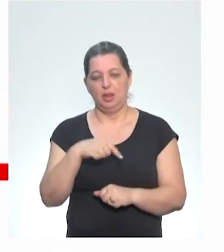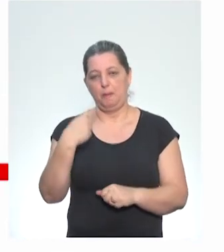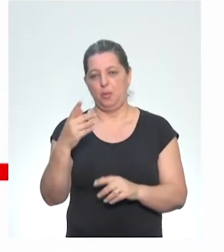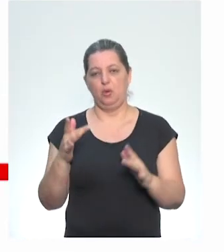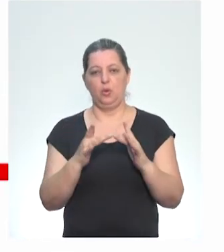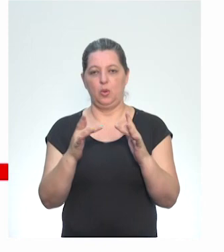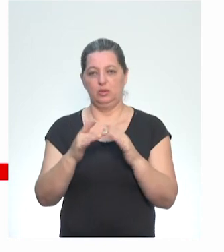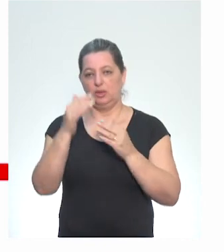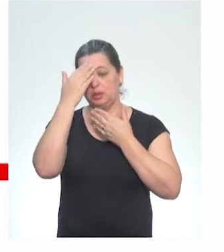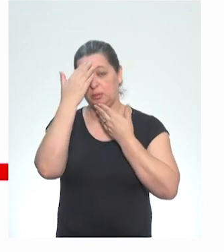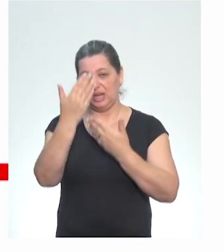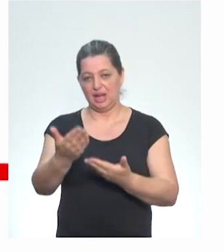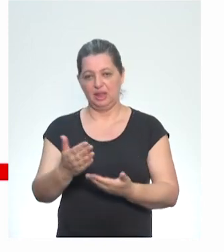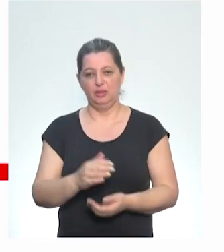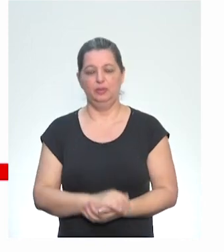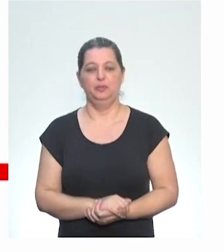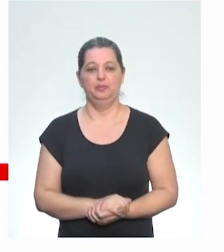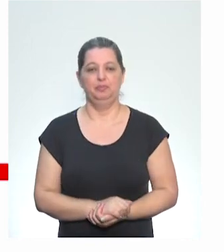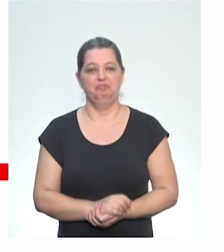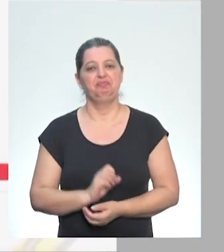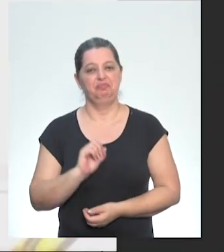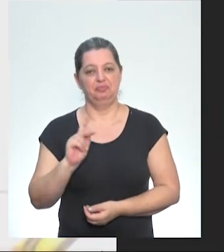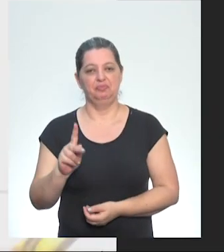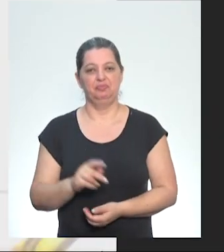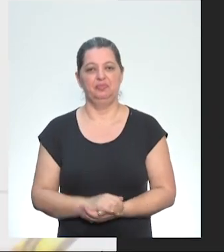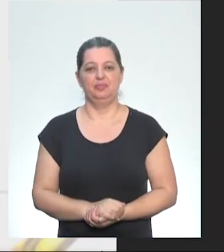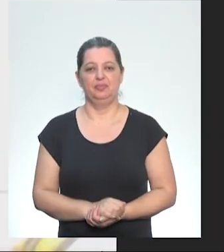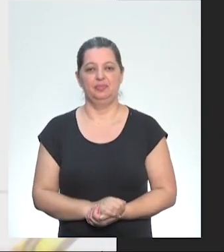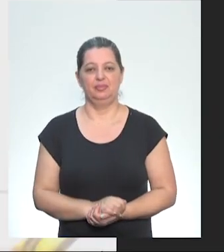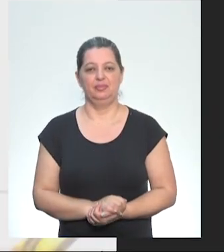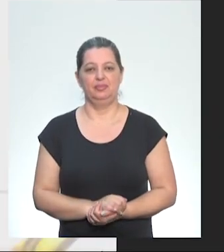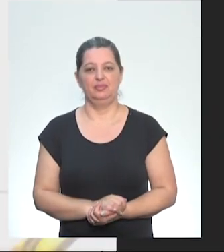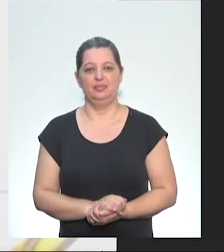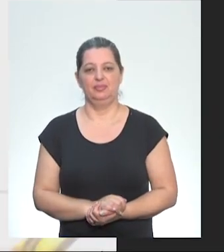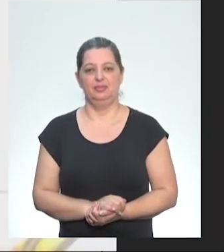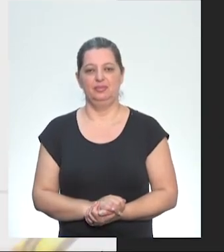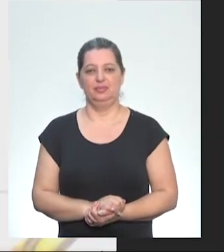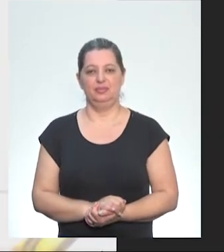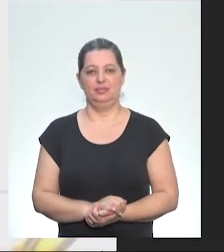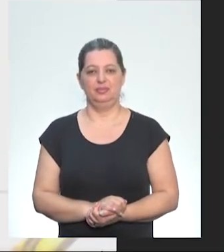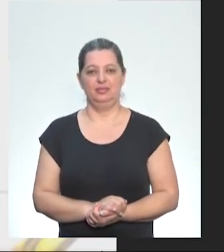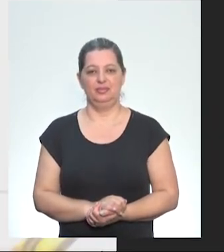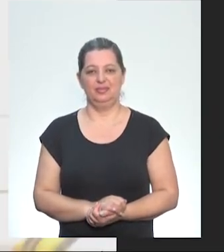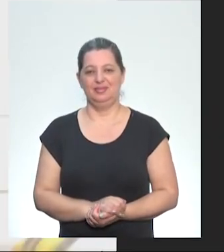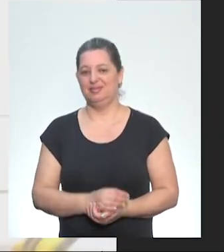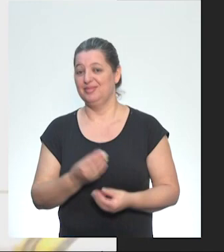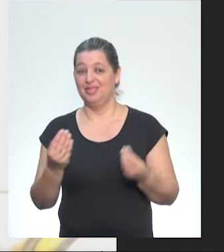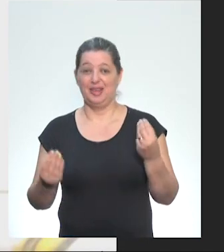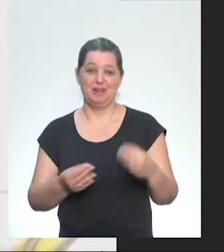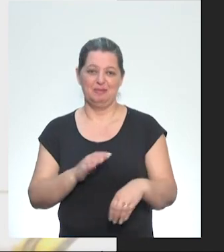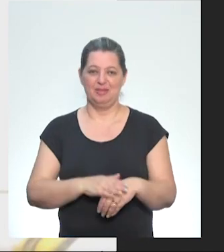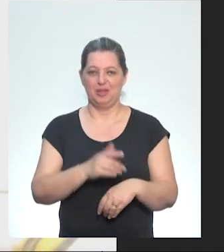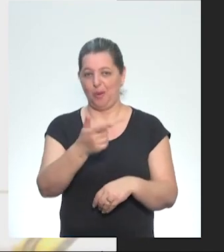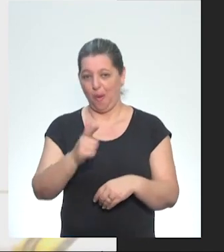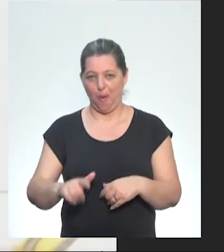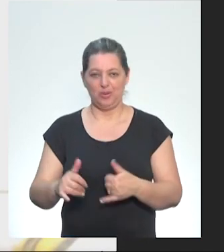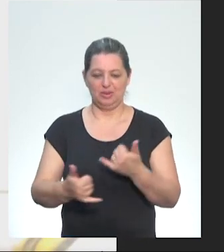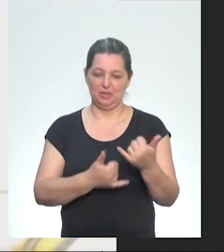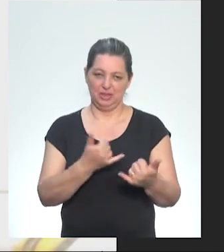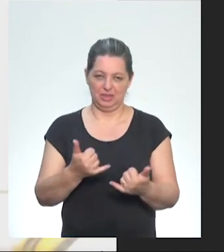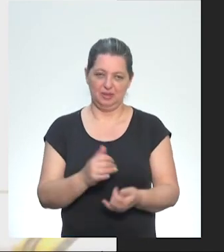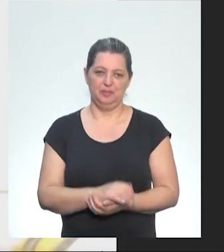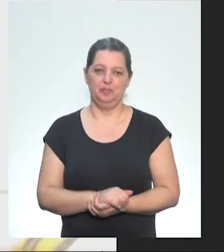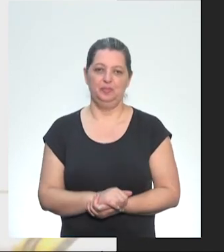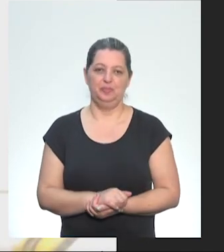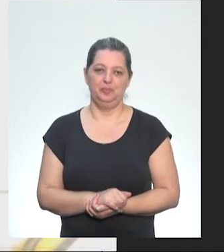contato. Obrigada. Fechado, super jogos já, acho que já vai vir, gente, como faz esses outros jogos, a professora Sheila falou, acho que